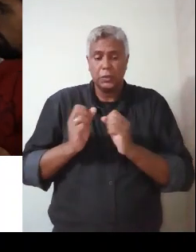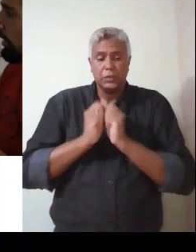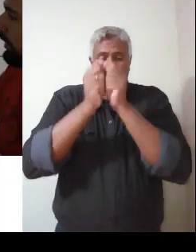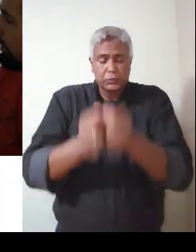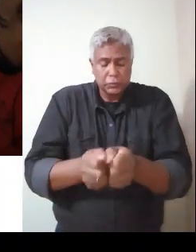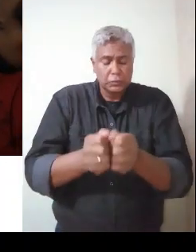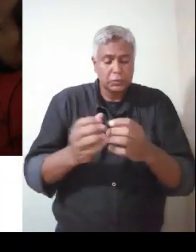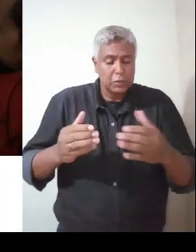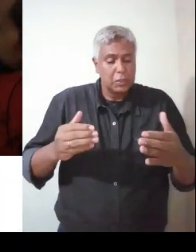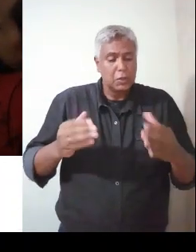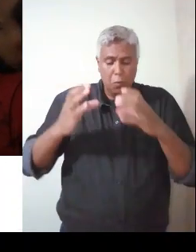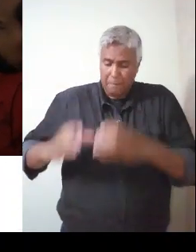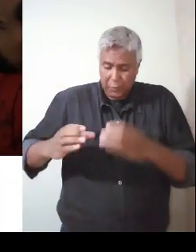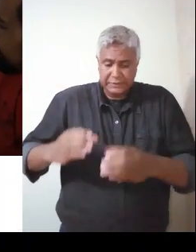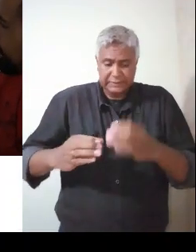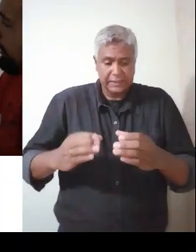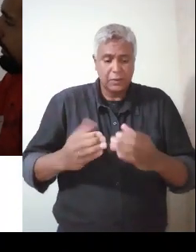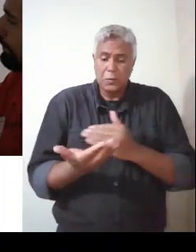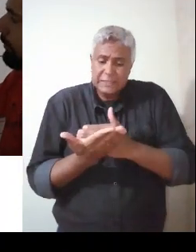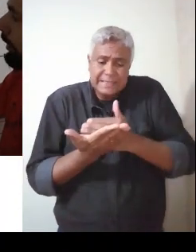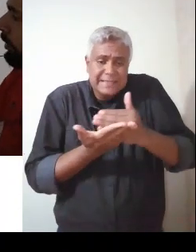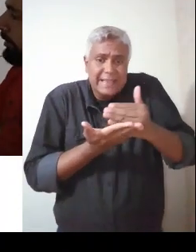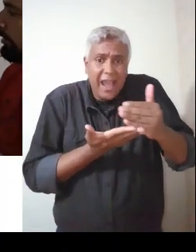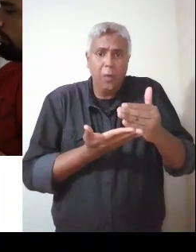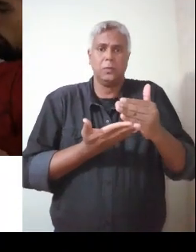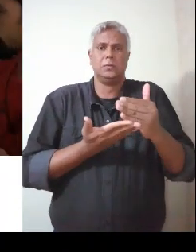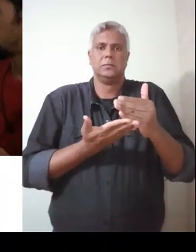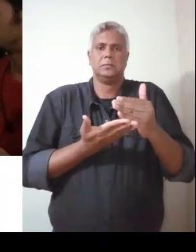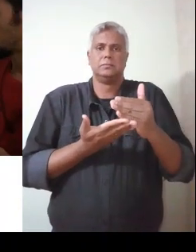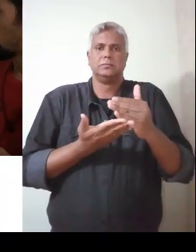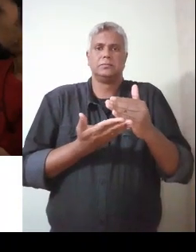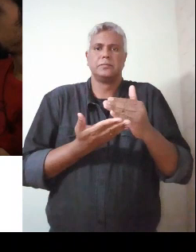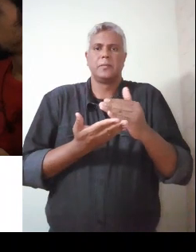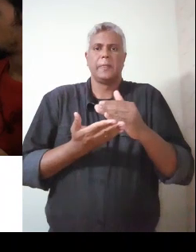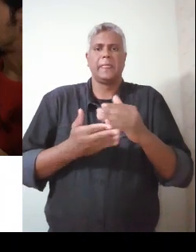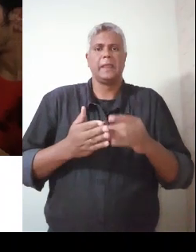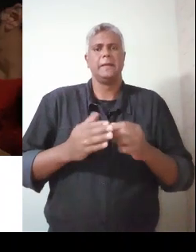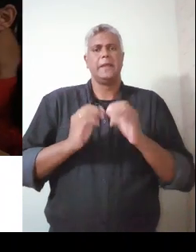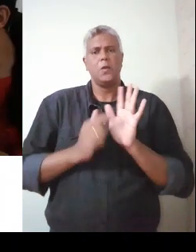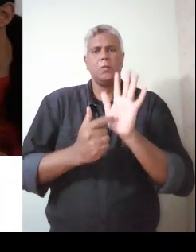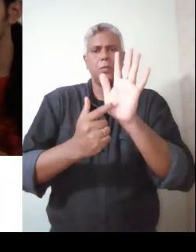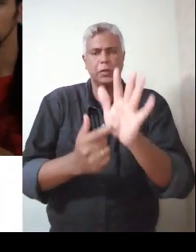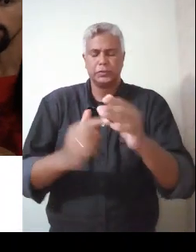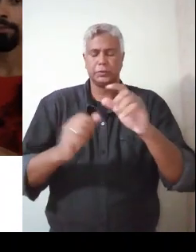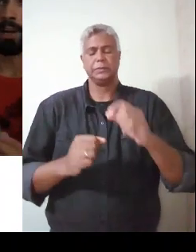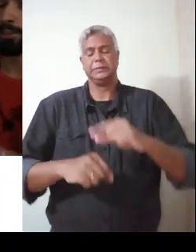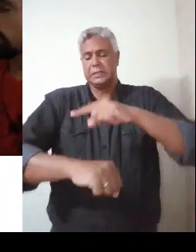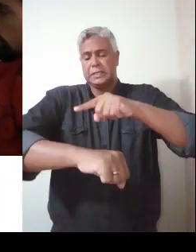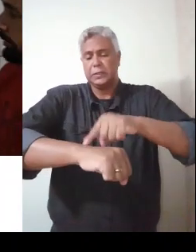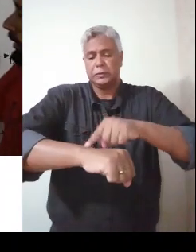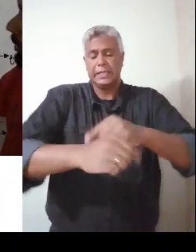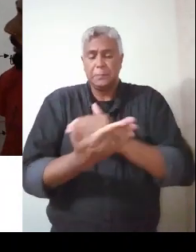inicial. E ali, na nossa situação, onde o tempo inicial